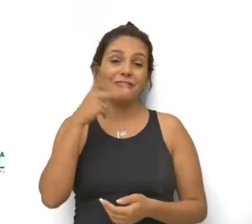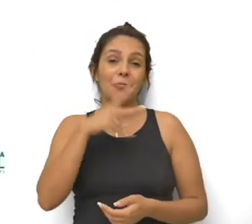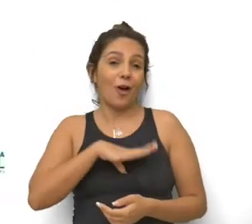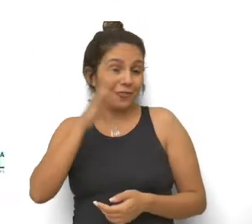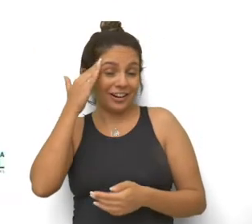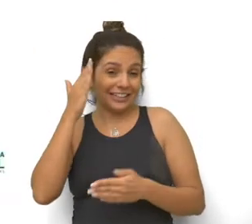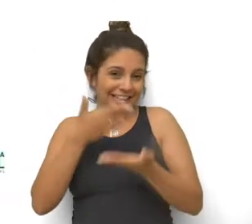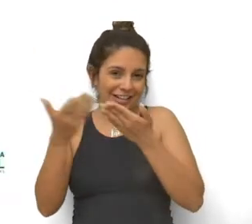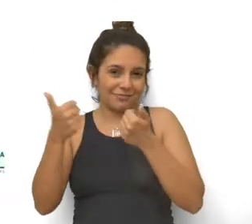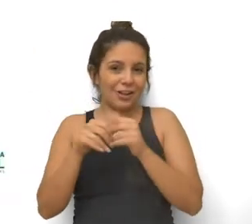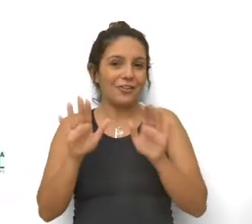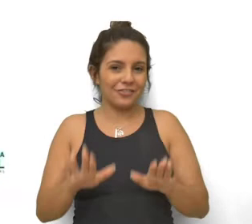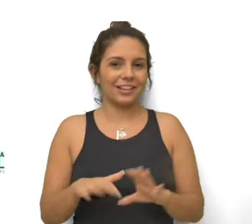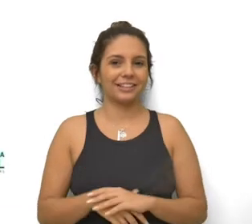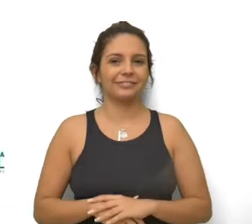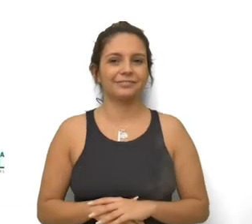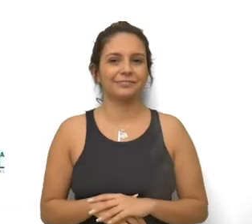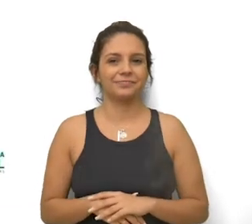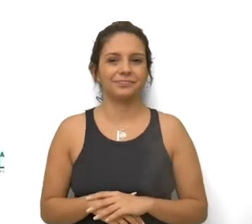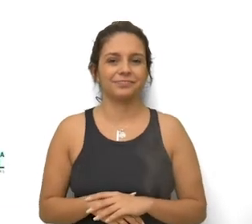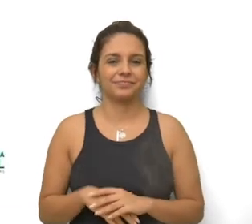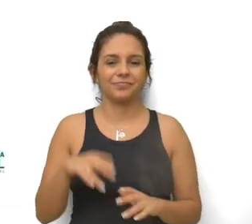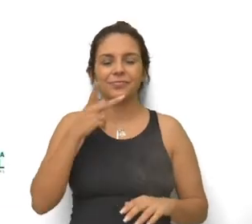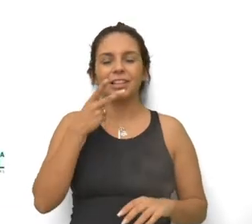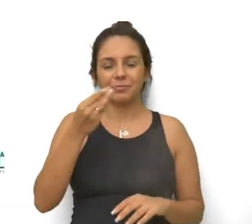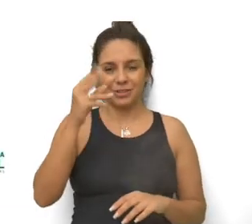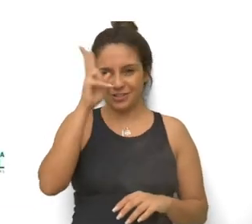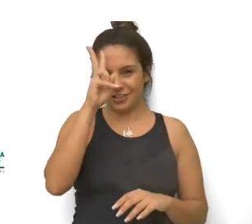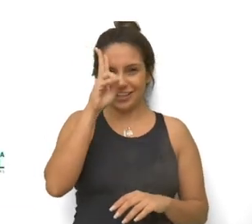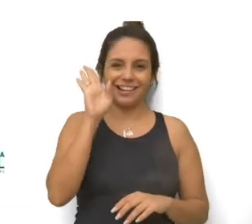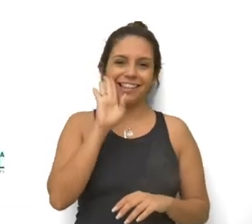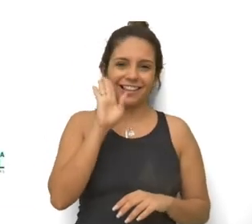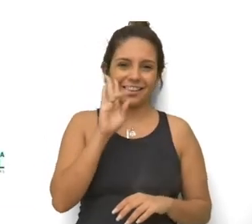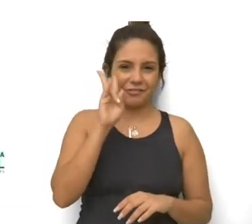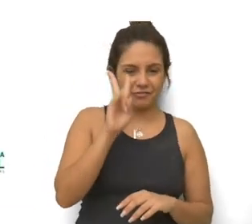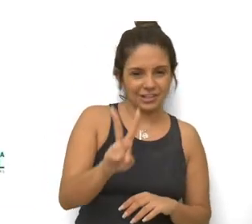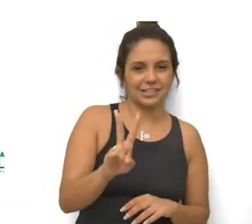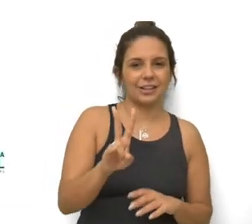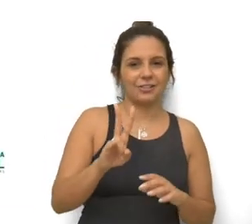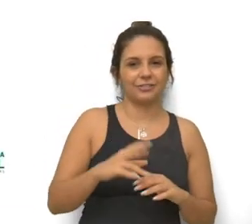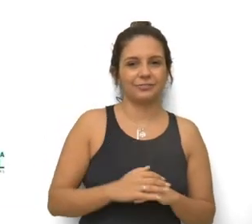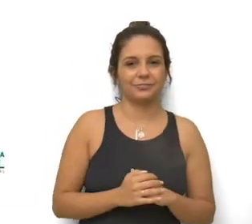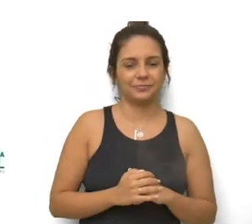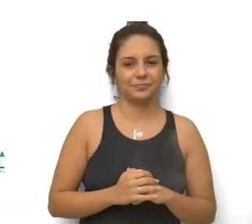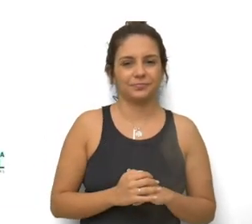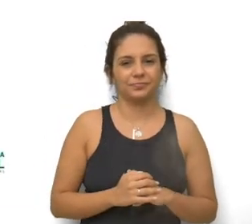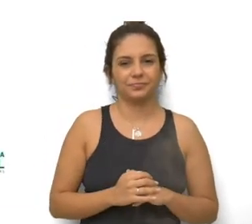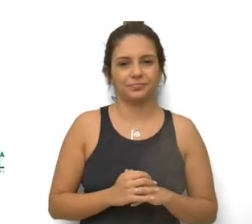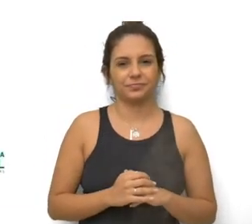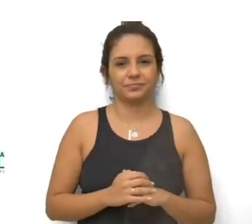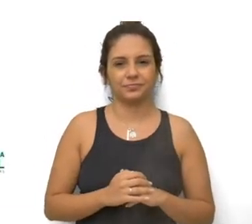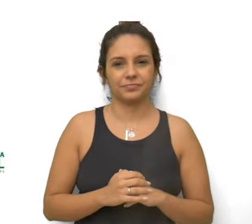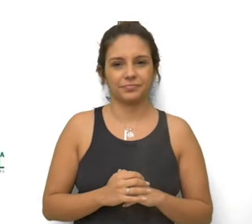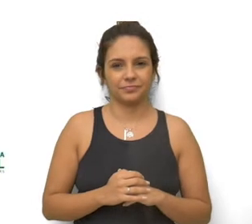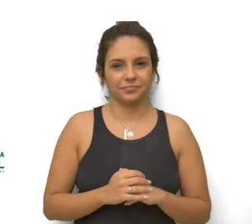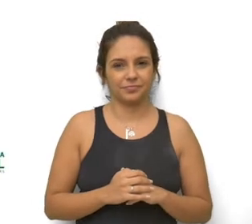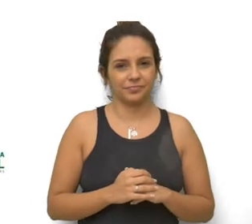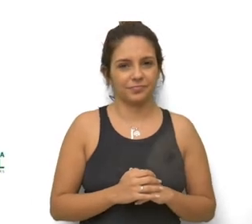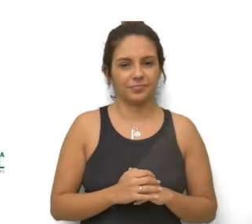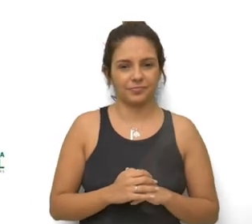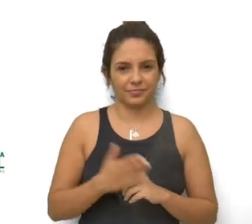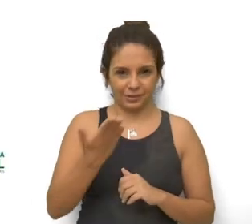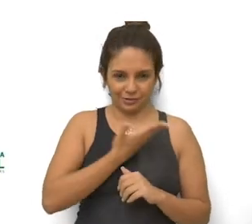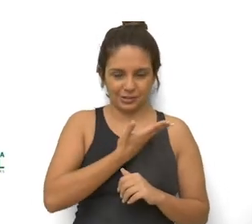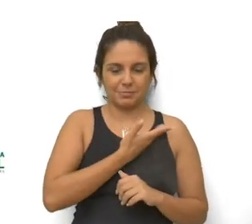Então tem uma opção de histórias deliciosas sobre ela, assim, essa visão de pertinho, né, que os amigos têm, né,